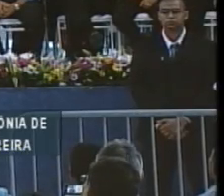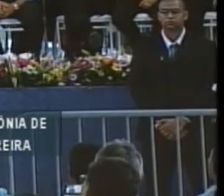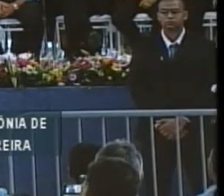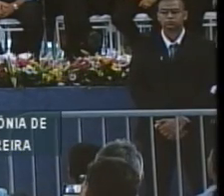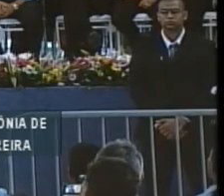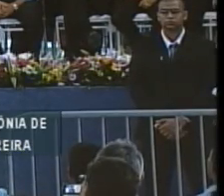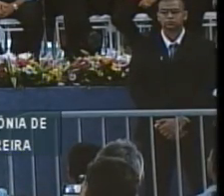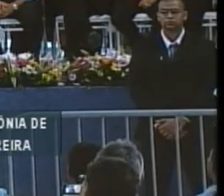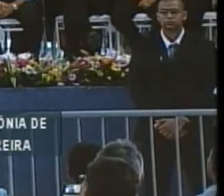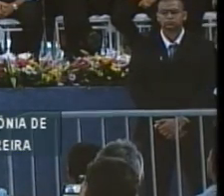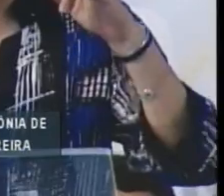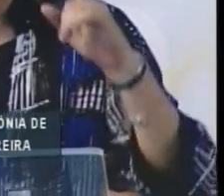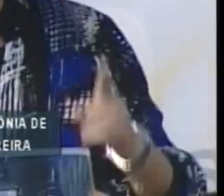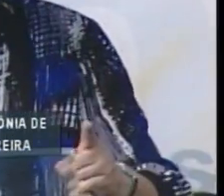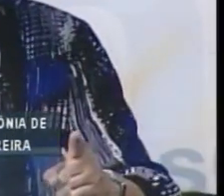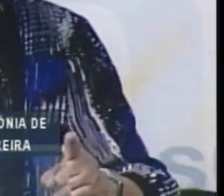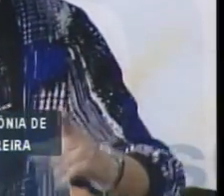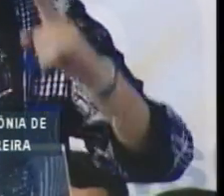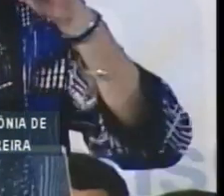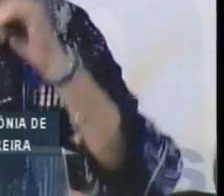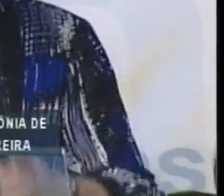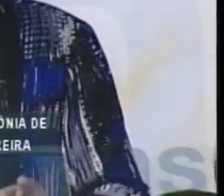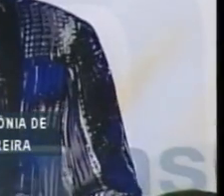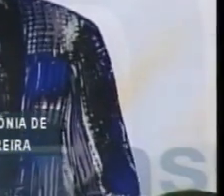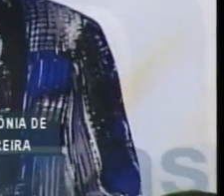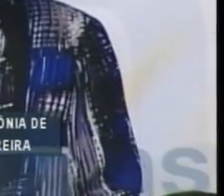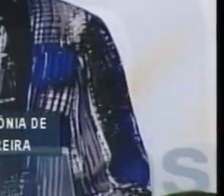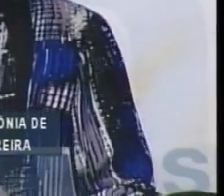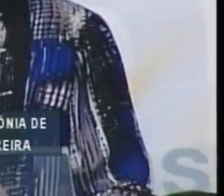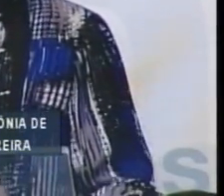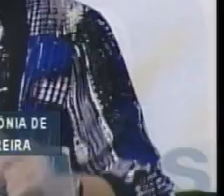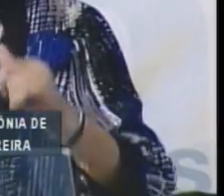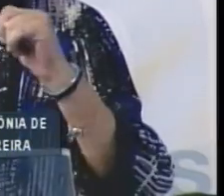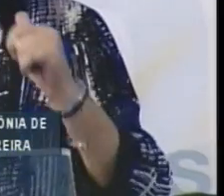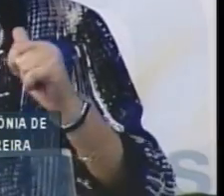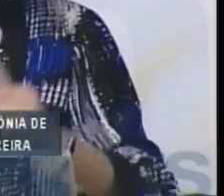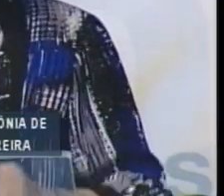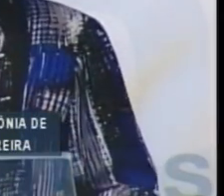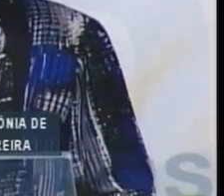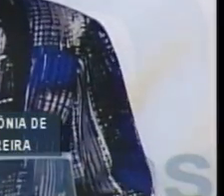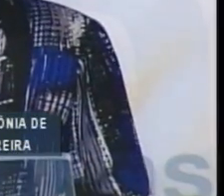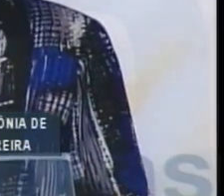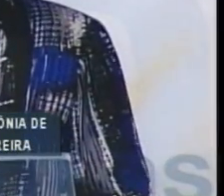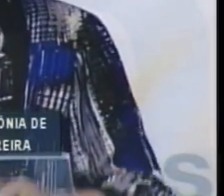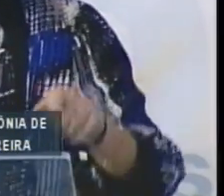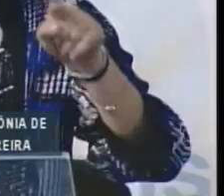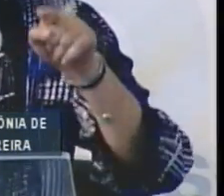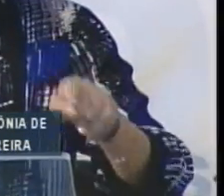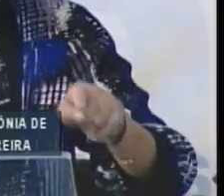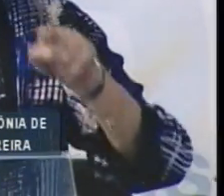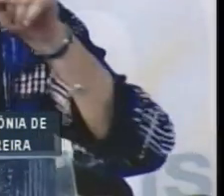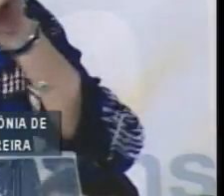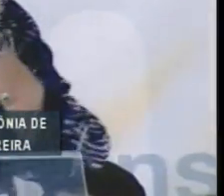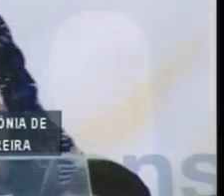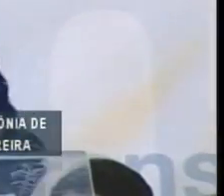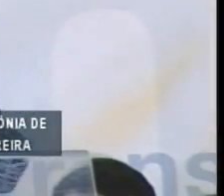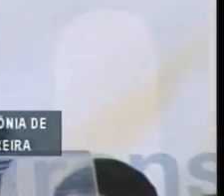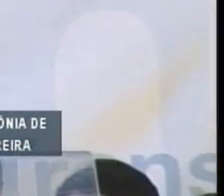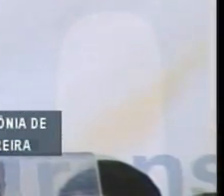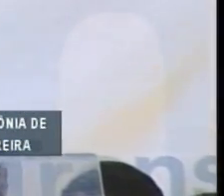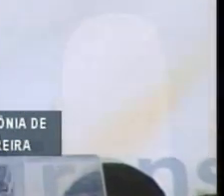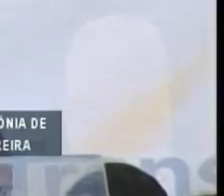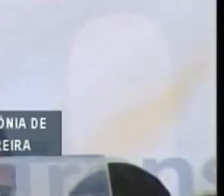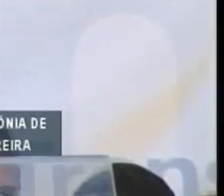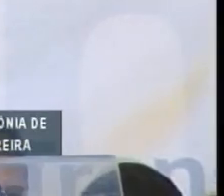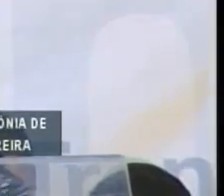vamos estar juntos, avançando no desenvolvimento da qualidade de vida e também no desenvolvimento